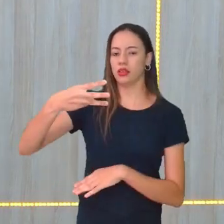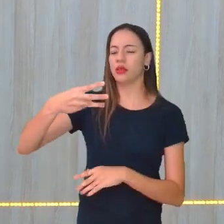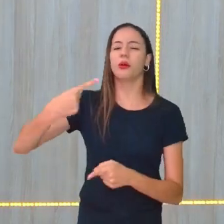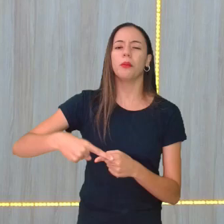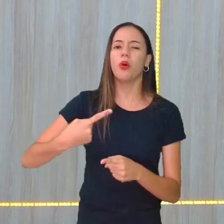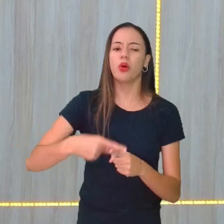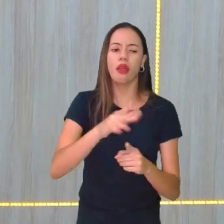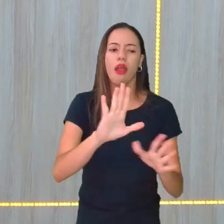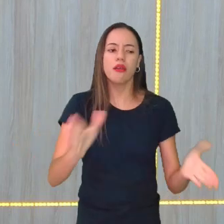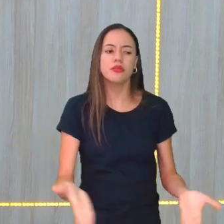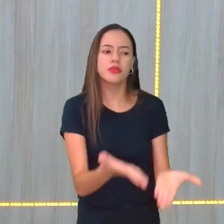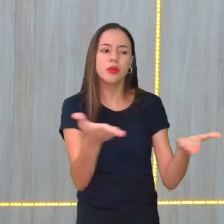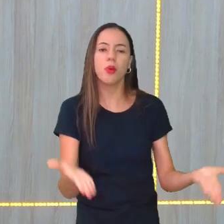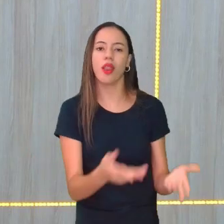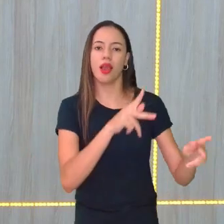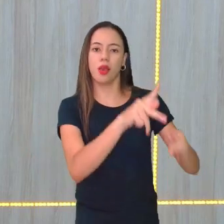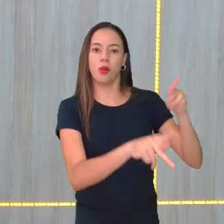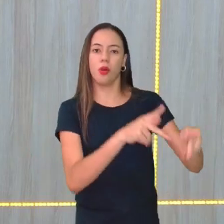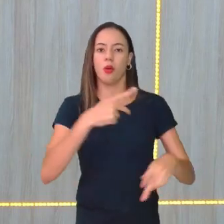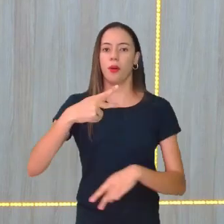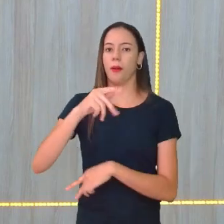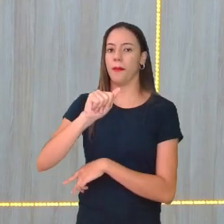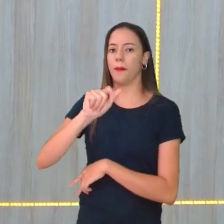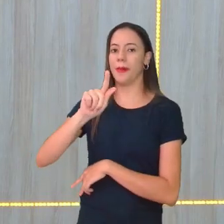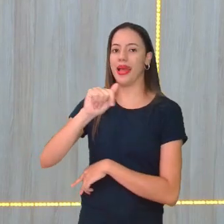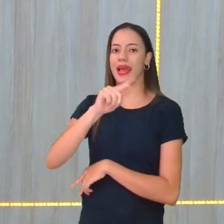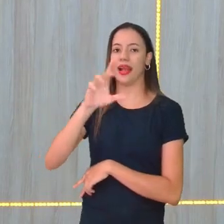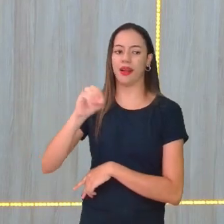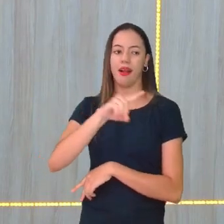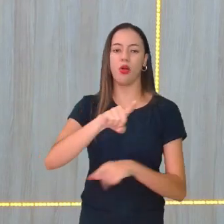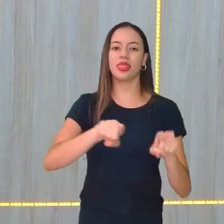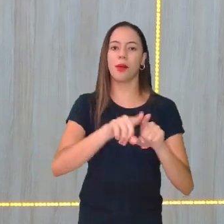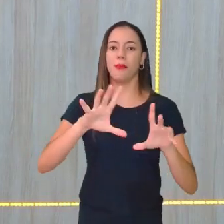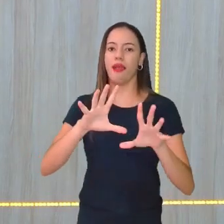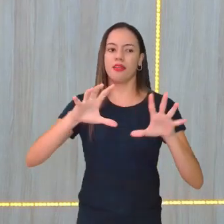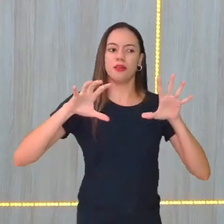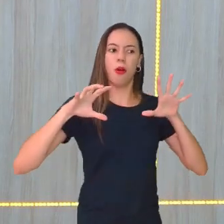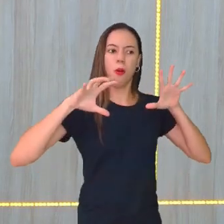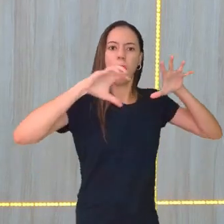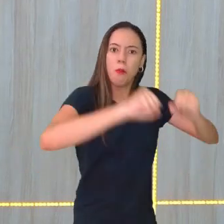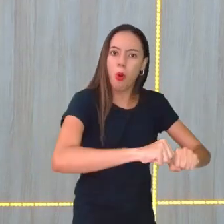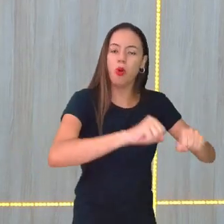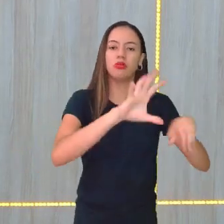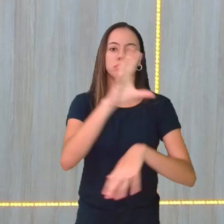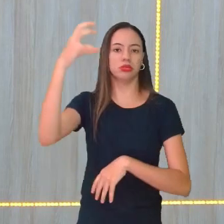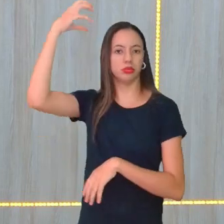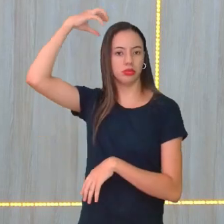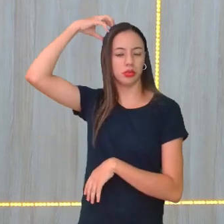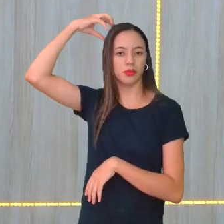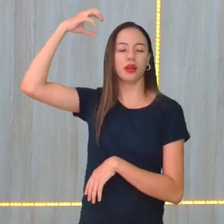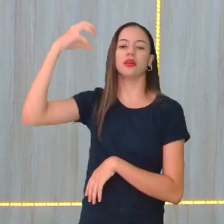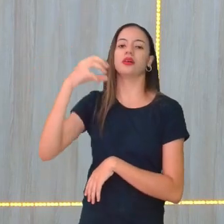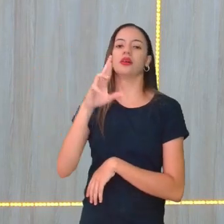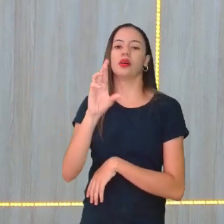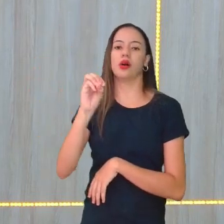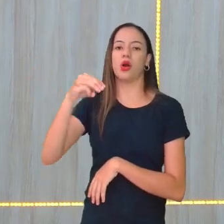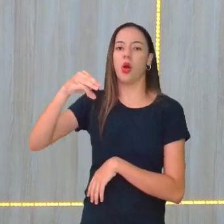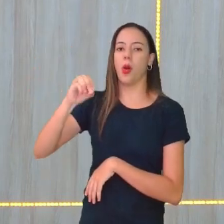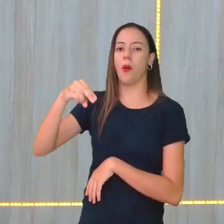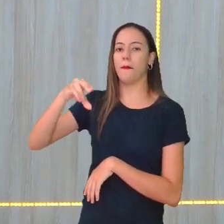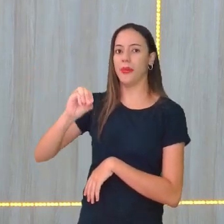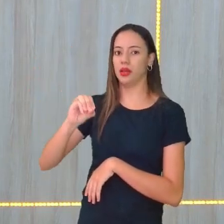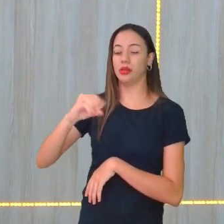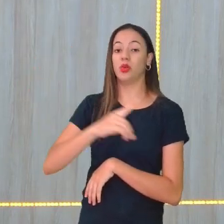conversão dos povos pagãos, né, sob o domínio do Império Romano. Então, a data de 25 de dezembro, que